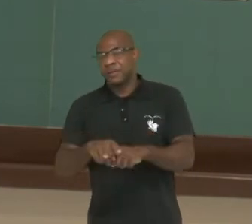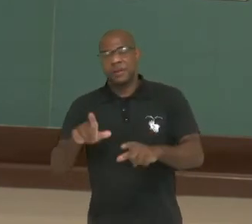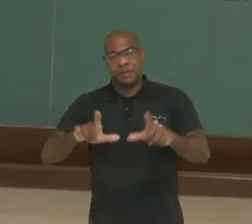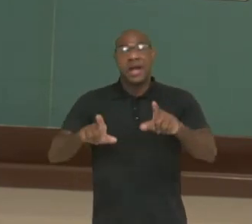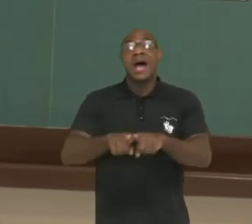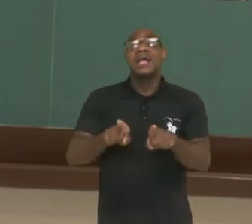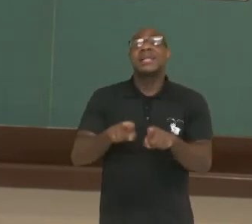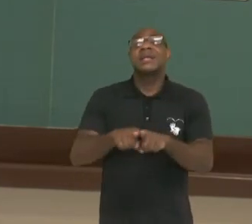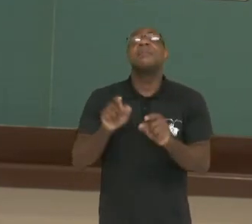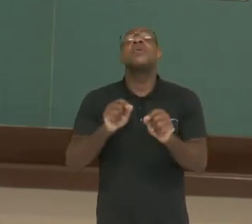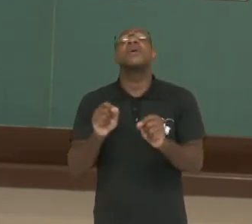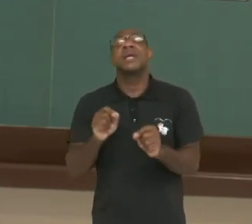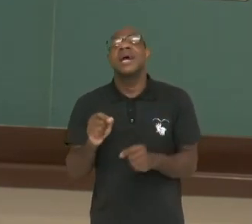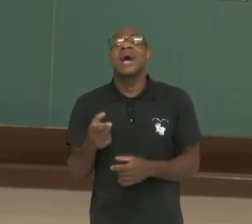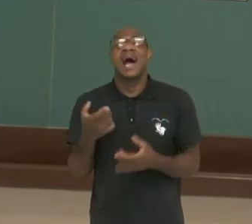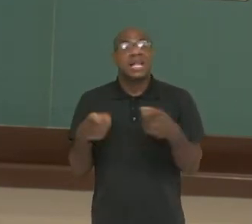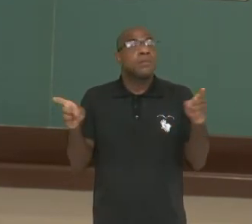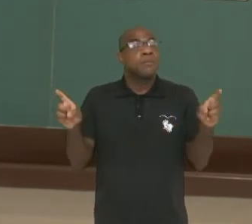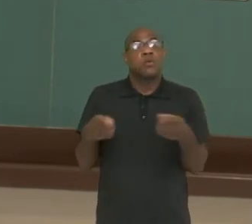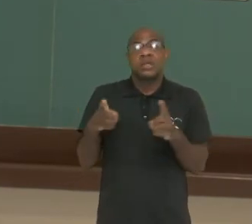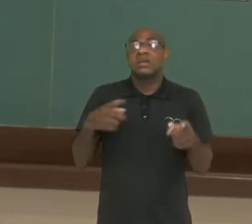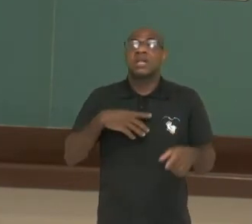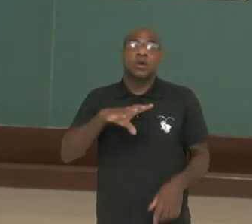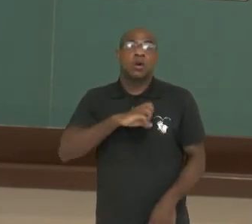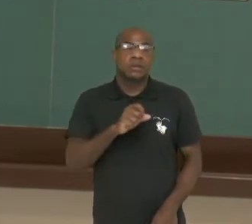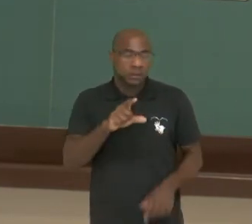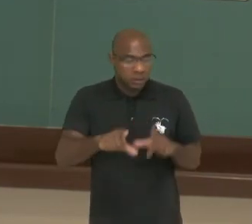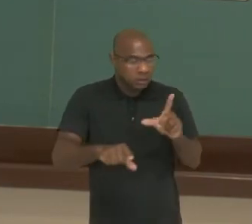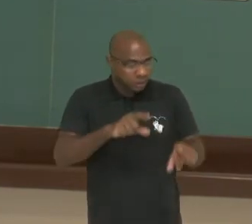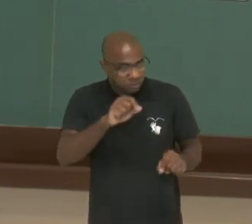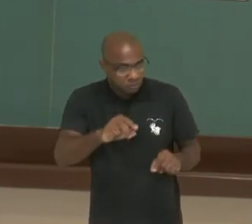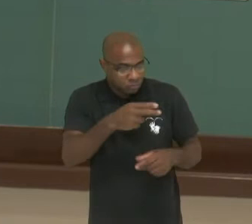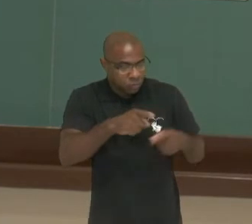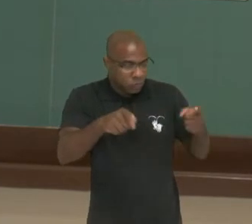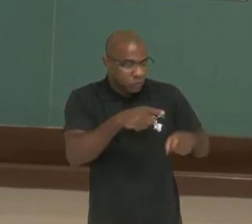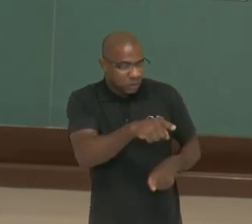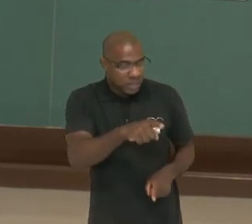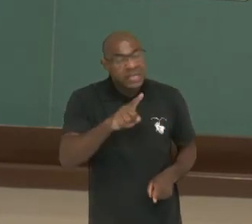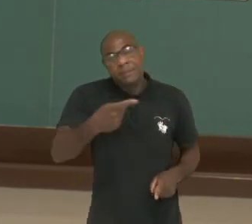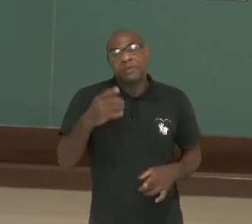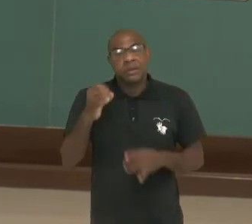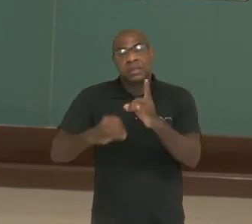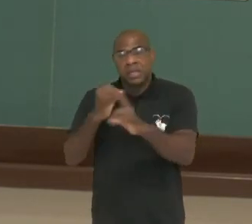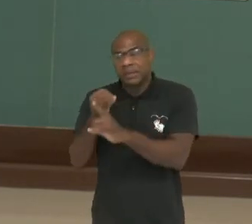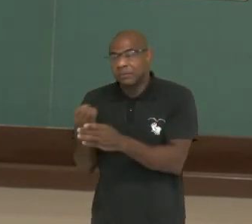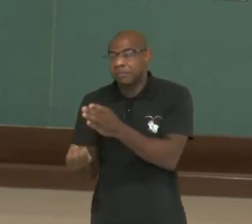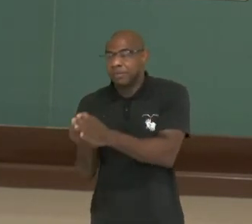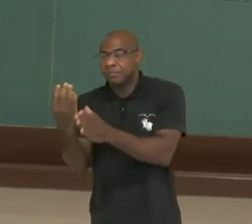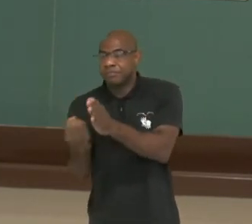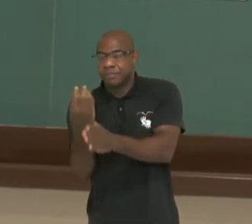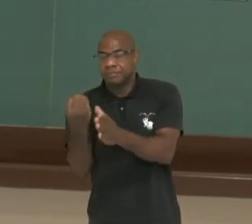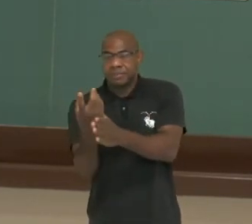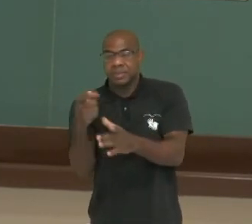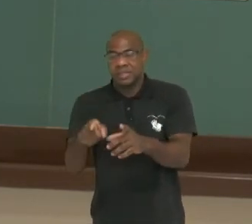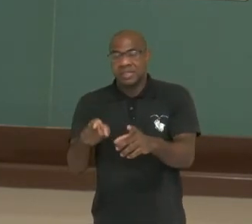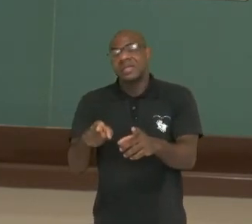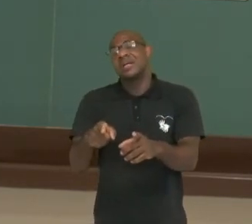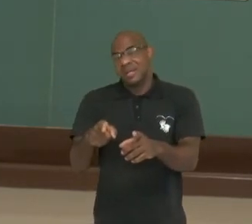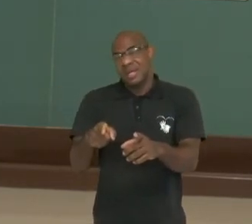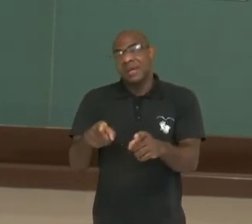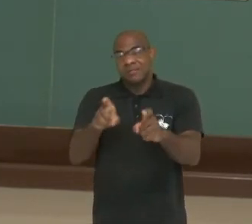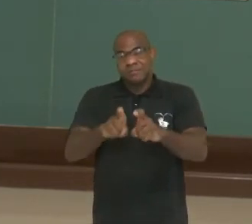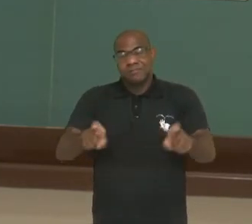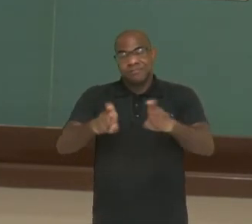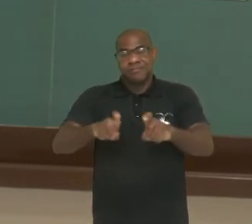musicais, se a gente for perceber quando clica lá no YouTube para selecionar uma determinada música, consequentemente, né, o cérebro artificial acaba traçando também